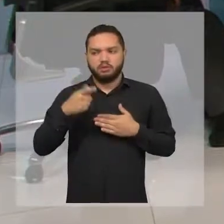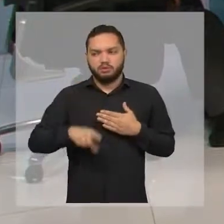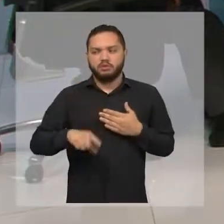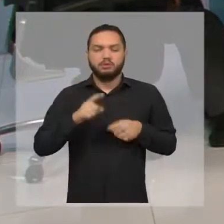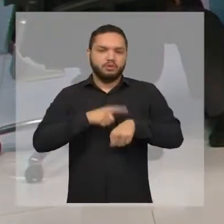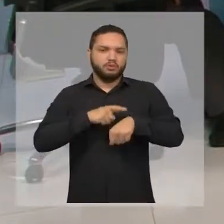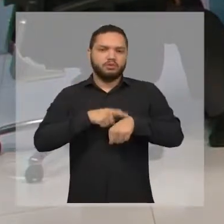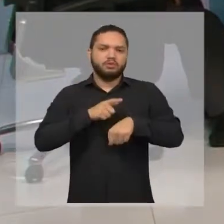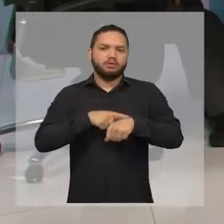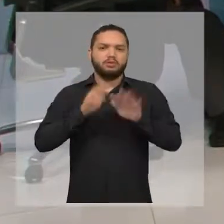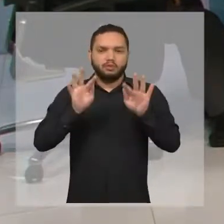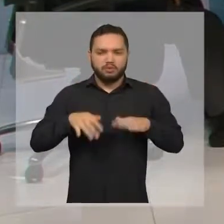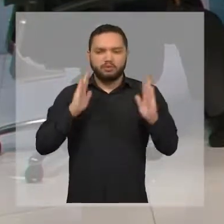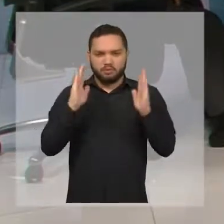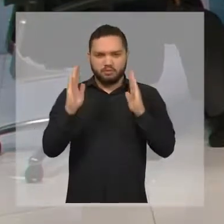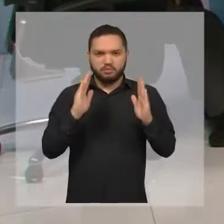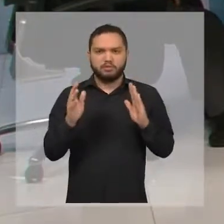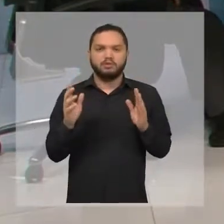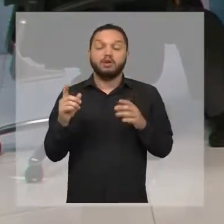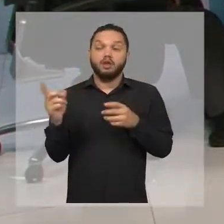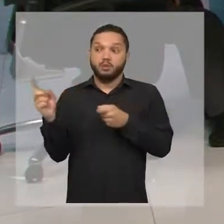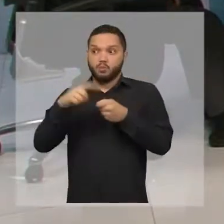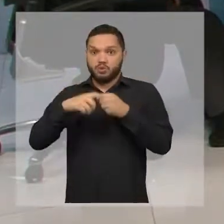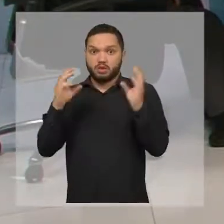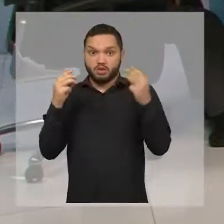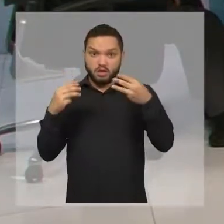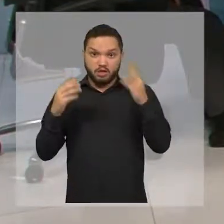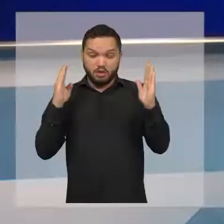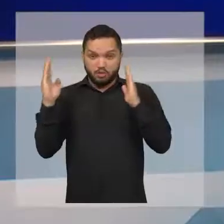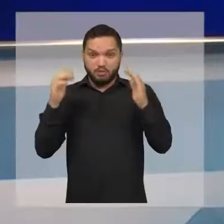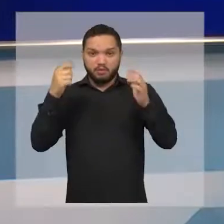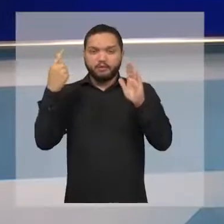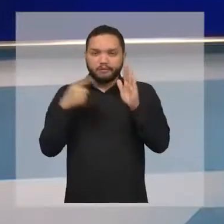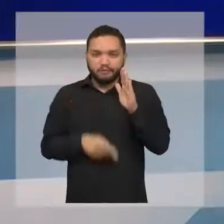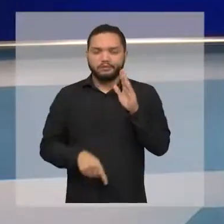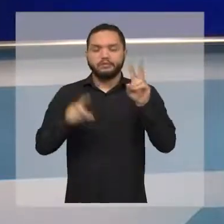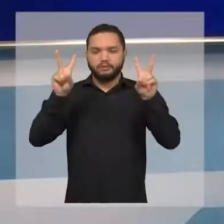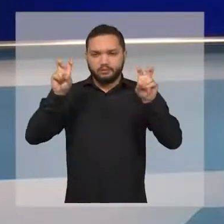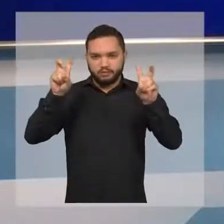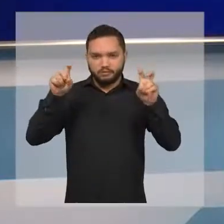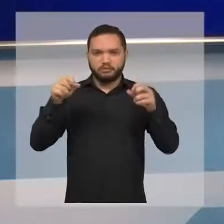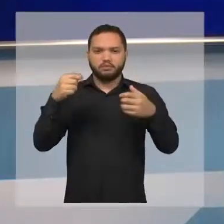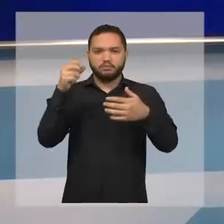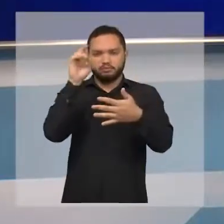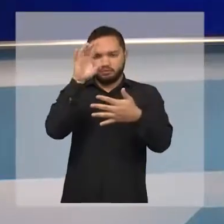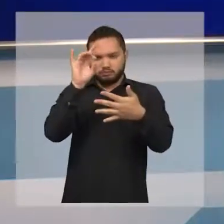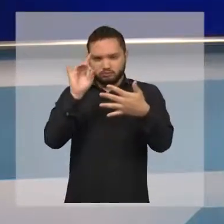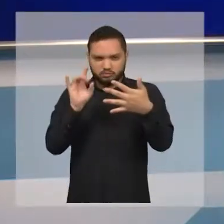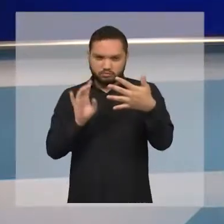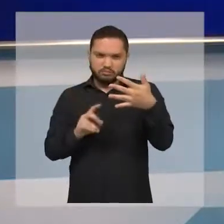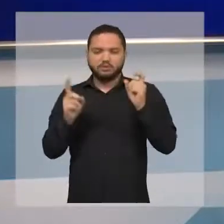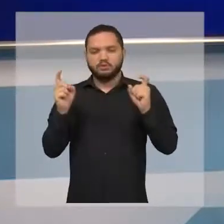para crianças de até 7 anos. A Prefeitura amplia a frota de ônibus com ar-condicionado.